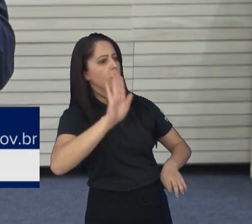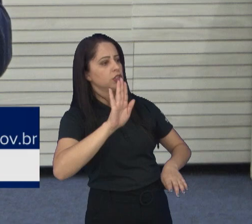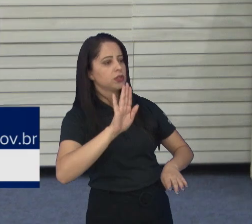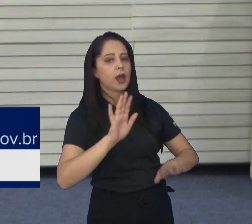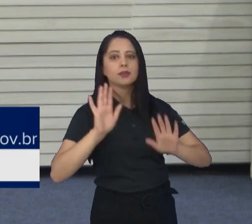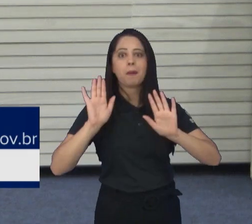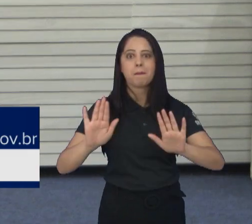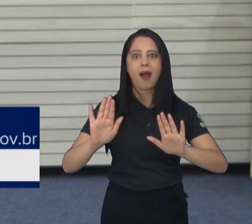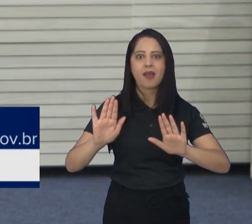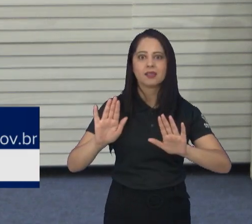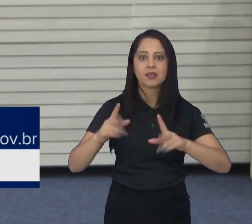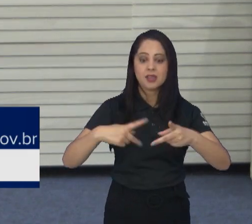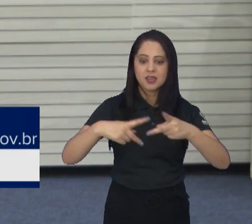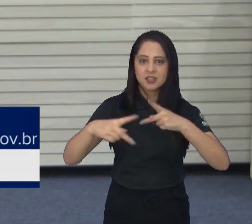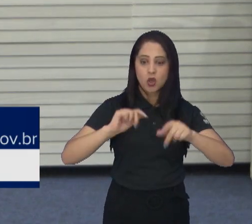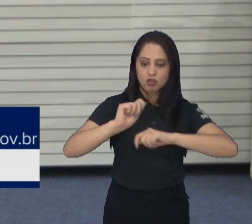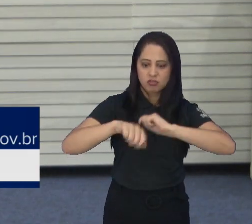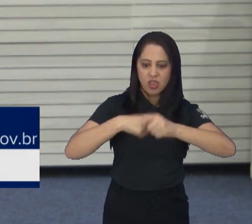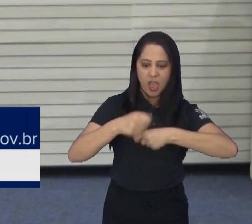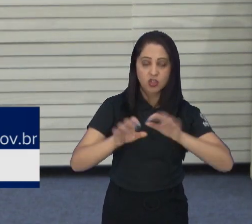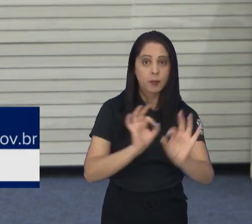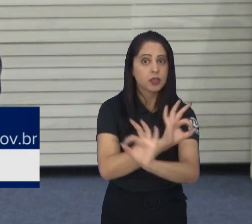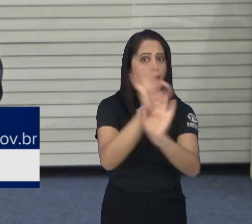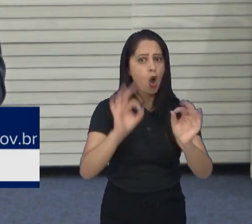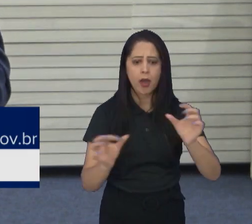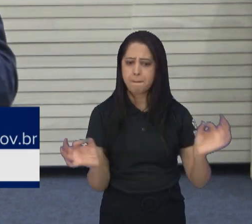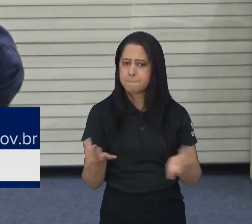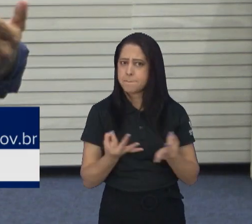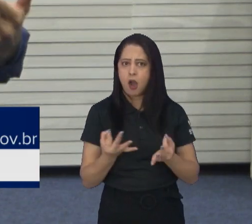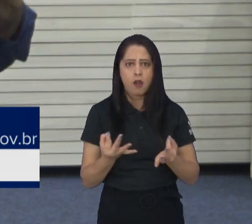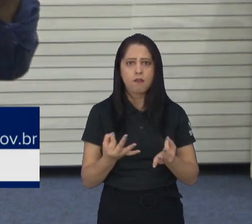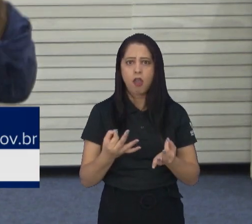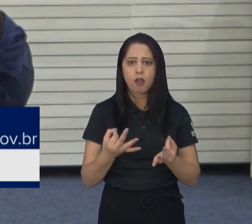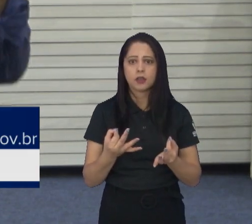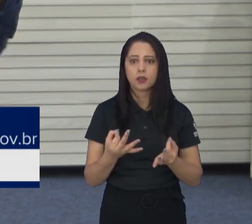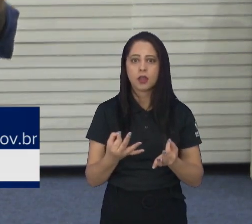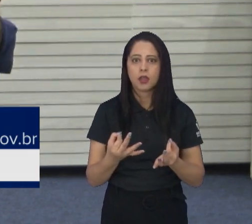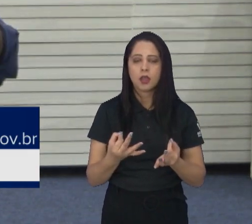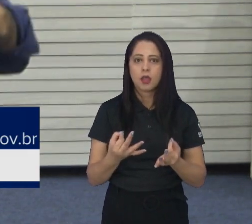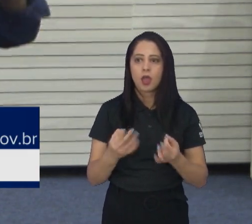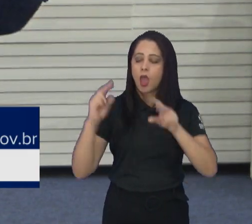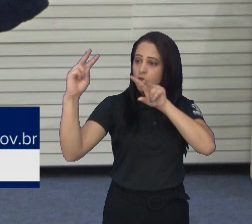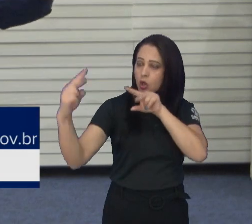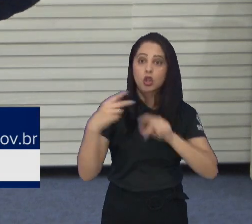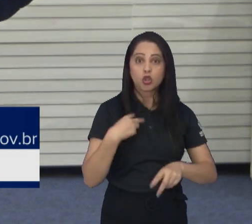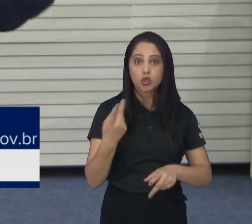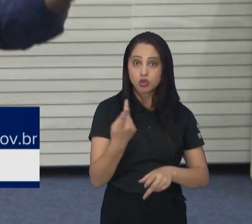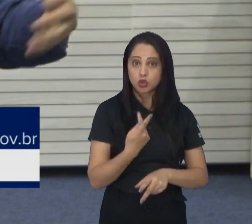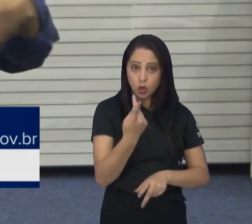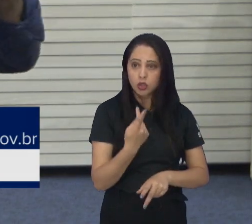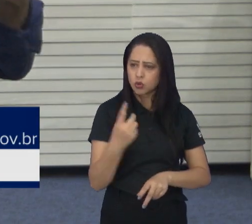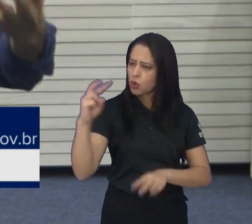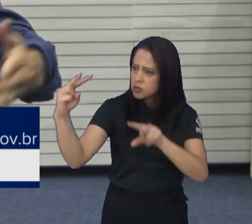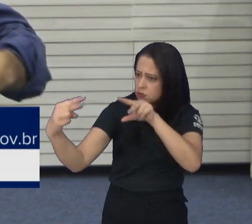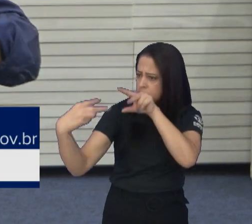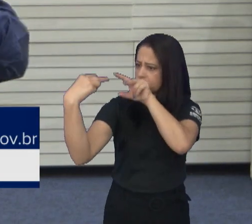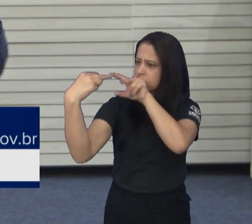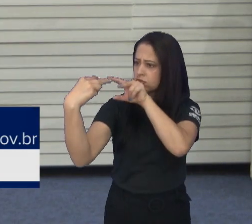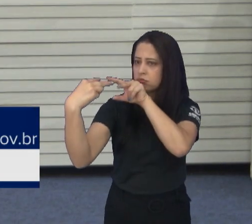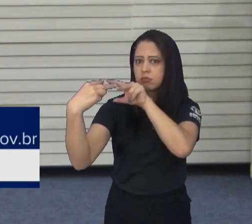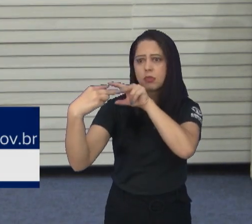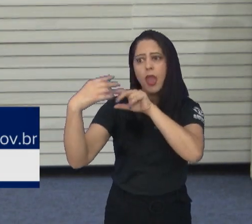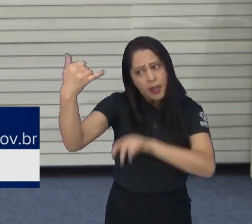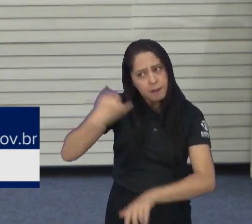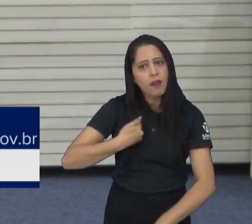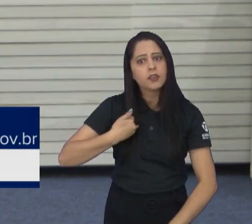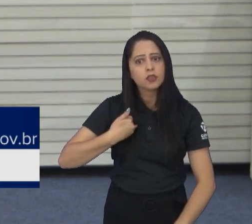bem gerenciada pelo prefeito Anderson Faria. O Cury falou isso olhando no meu olho. Ele pode até mudar de opinião, vir candidato a prefeito se ele quiser.